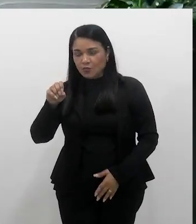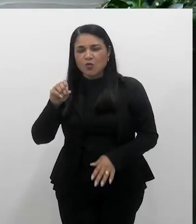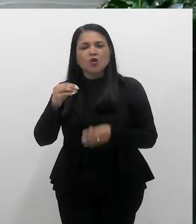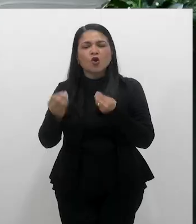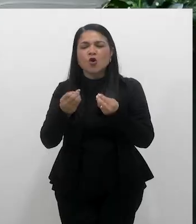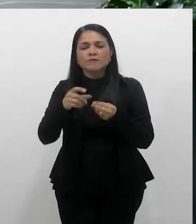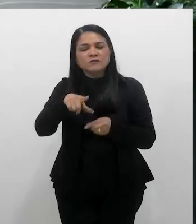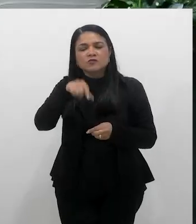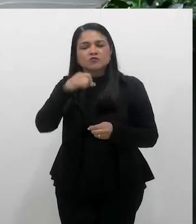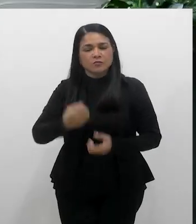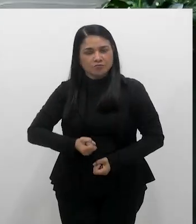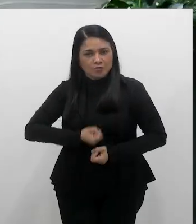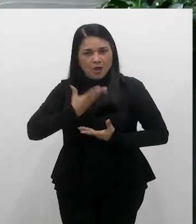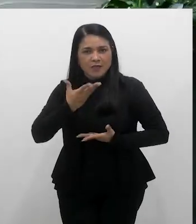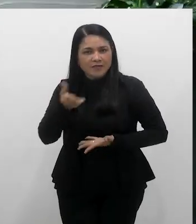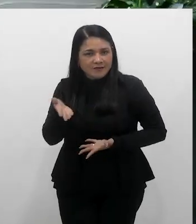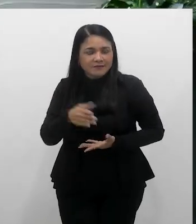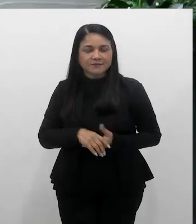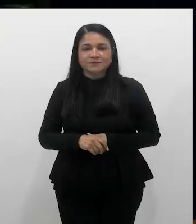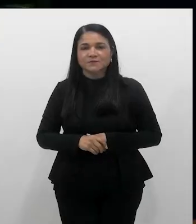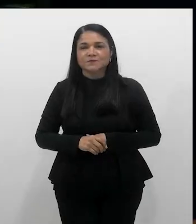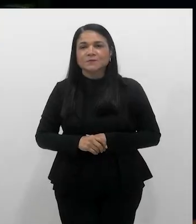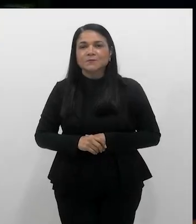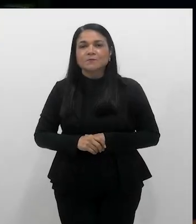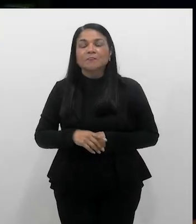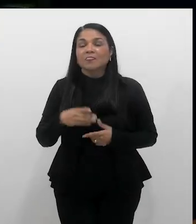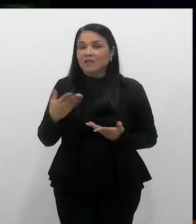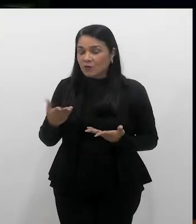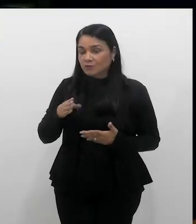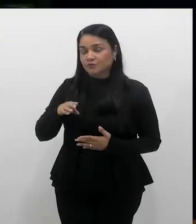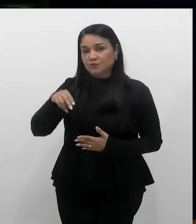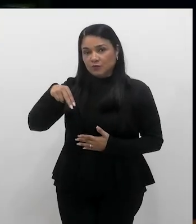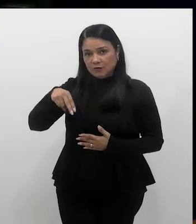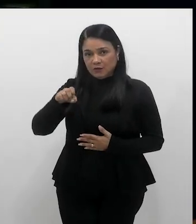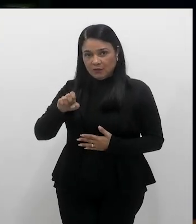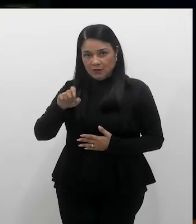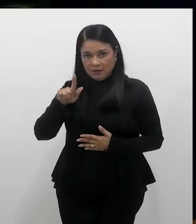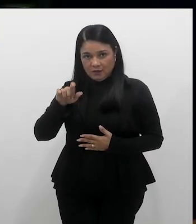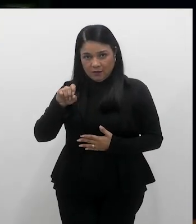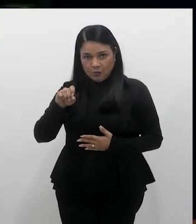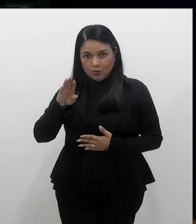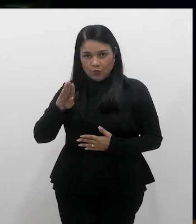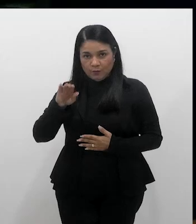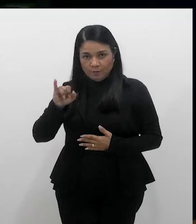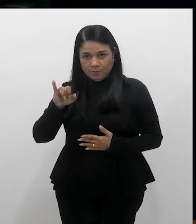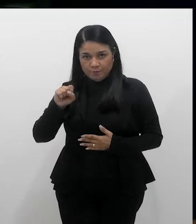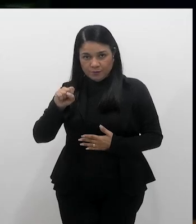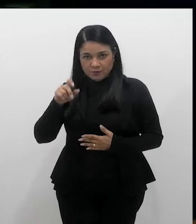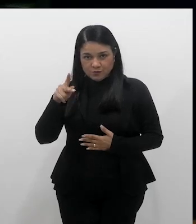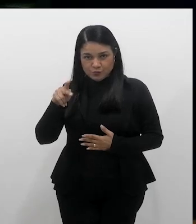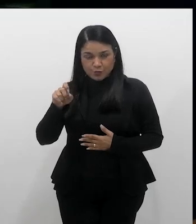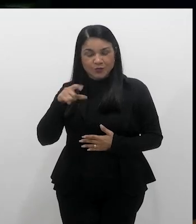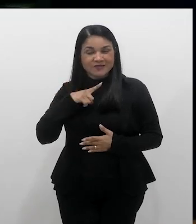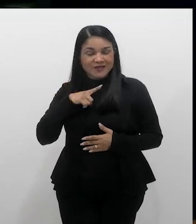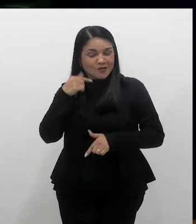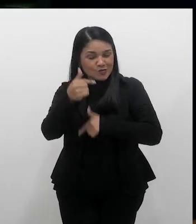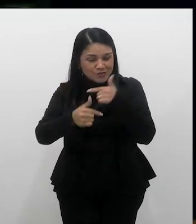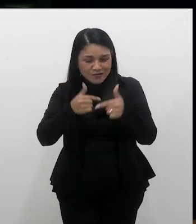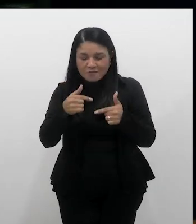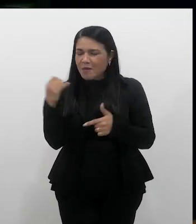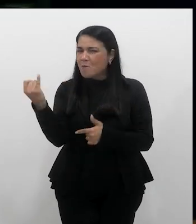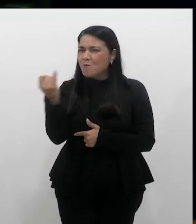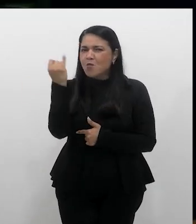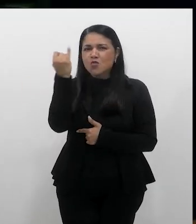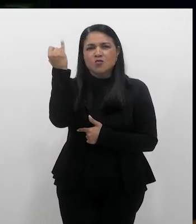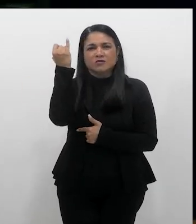Bispo. O que levou vocês para esse lugar? Então, eu acho que o Nego Bispo, ele tem um trabalho que é